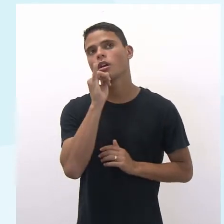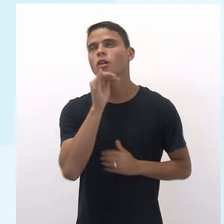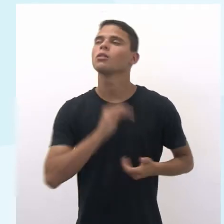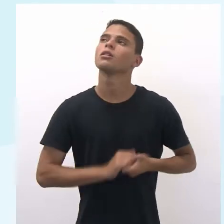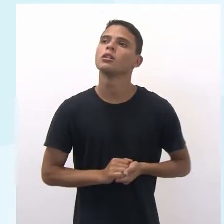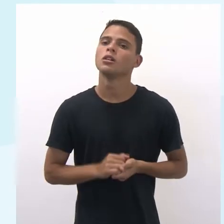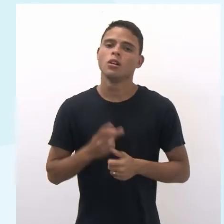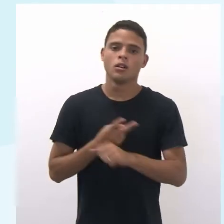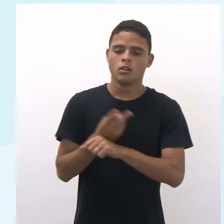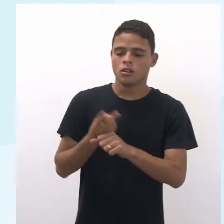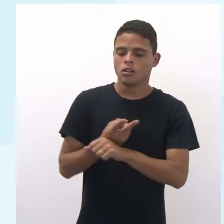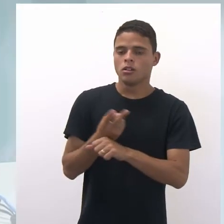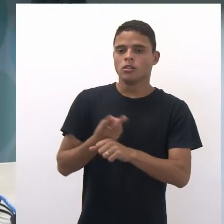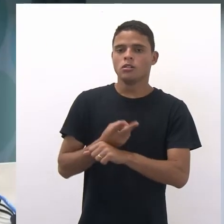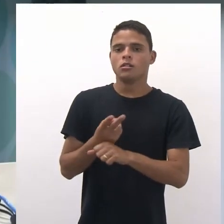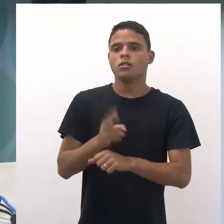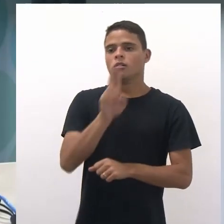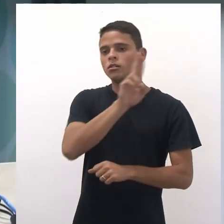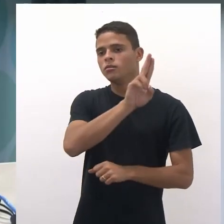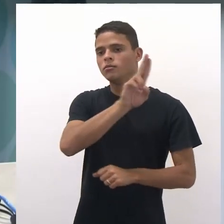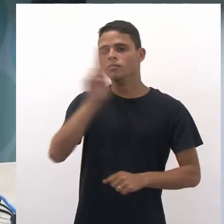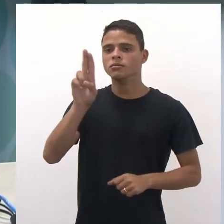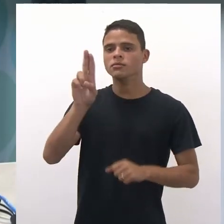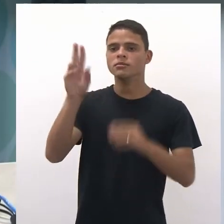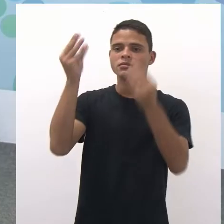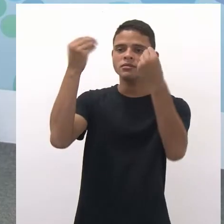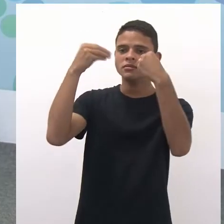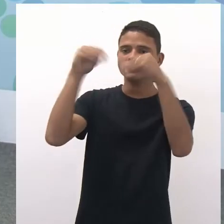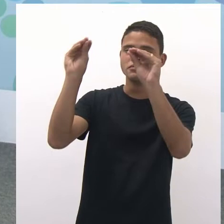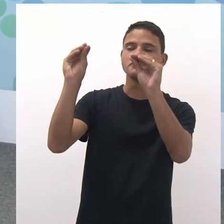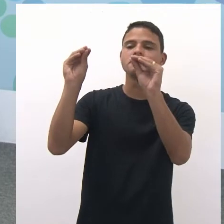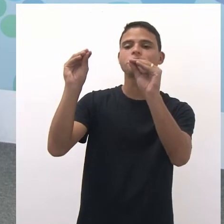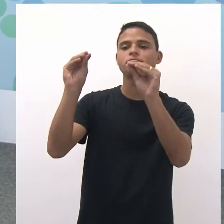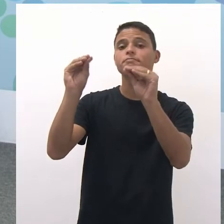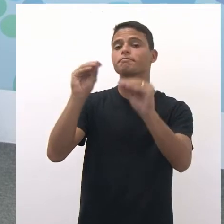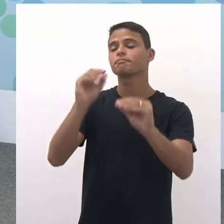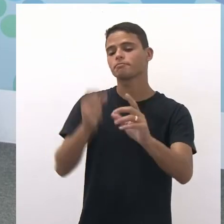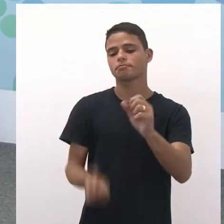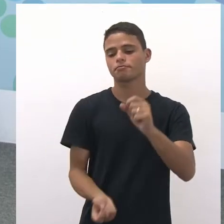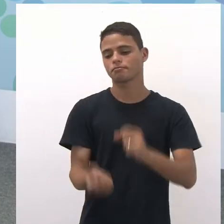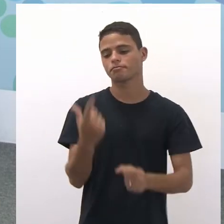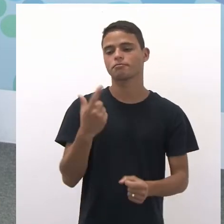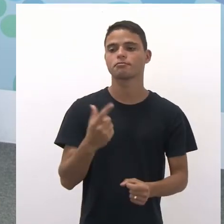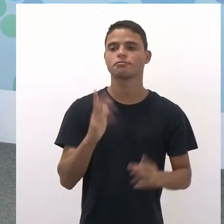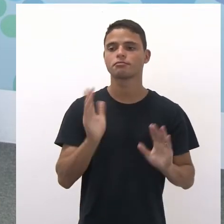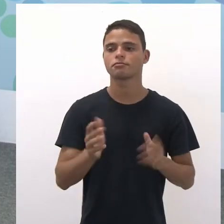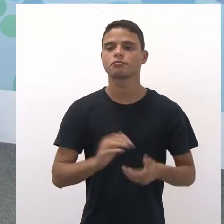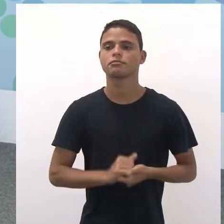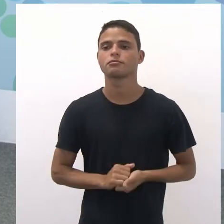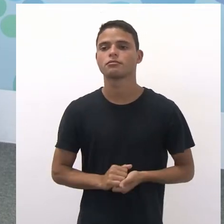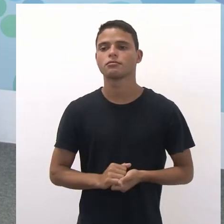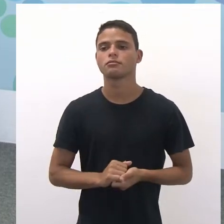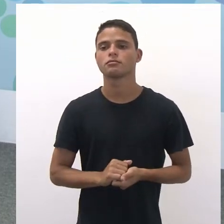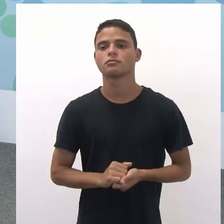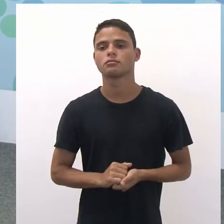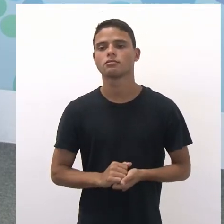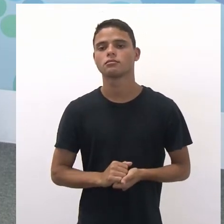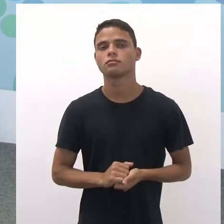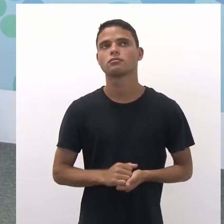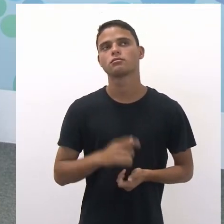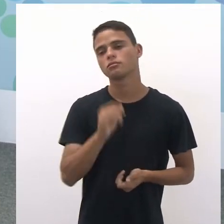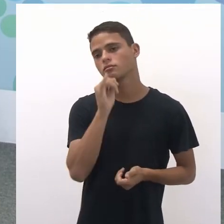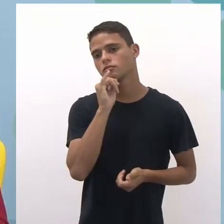no buscador do Google, normalmente já aparece. Exatamente. E outra que a gente também tem que ter cuidado. Eu gosto de um determinado